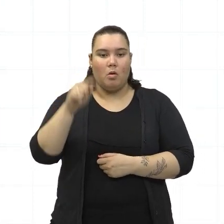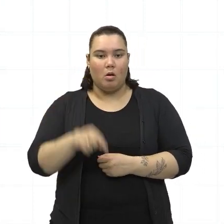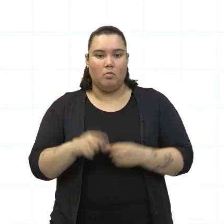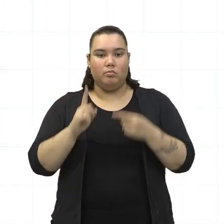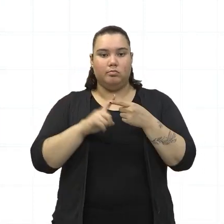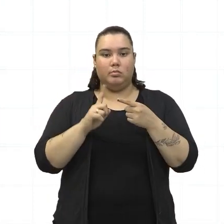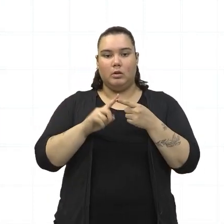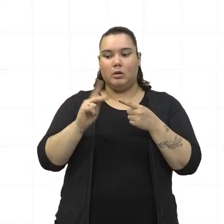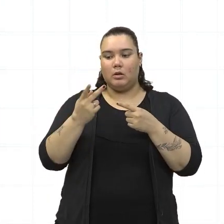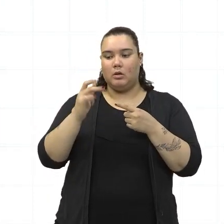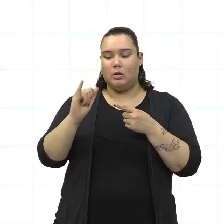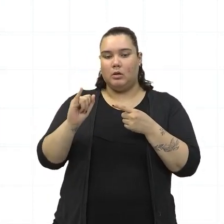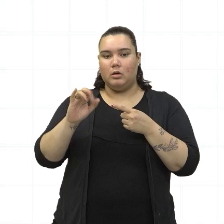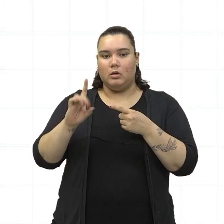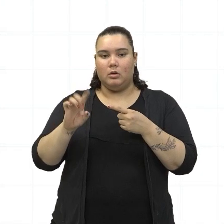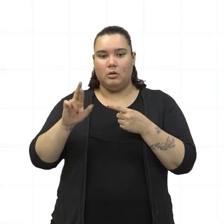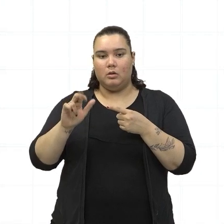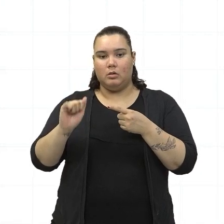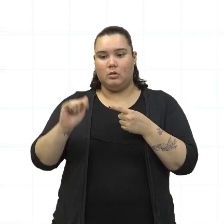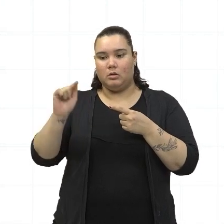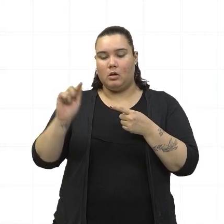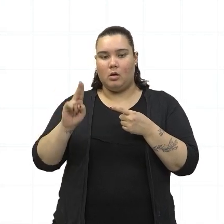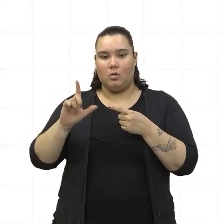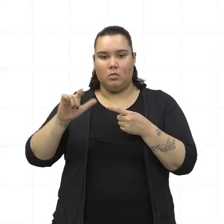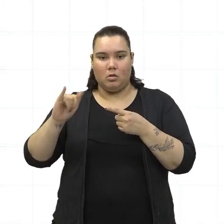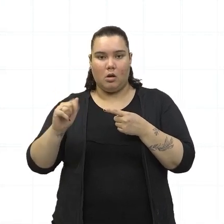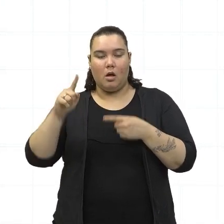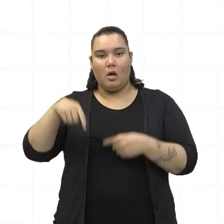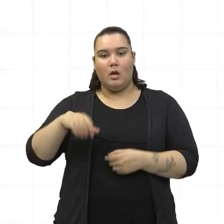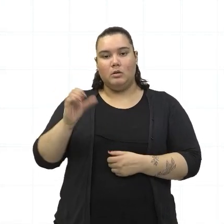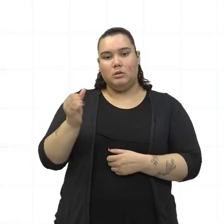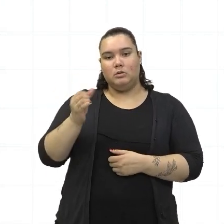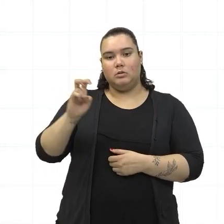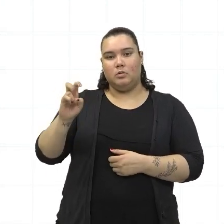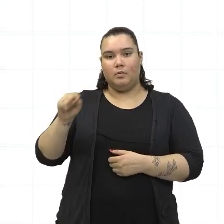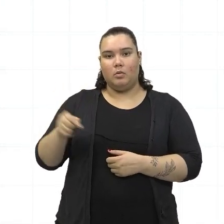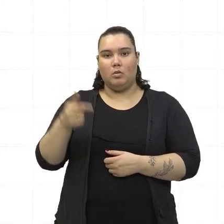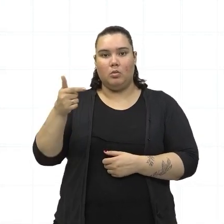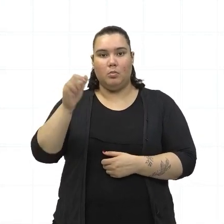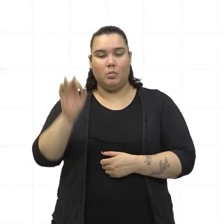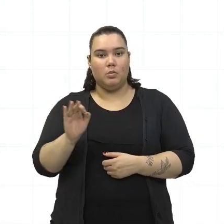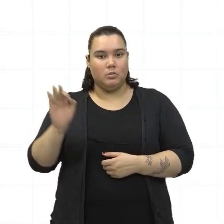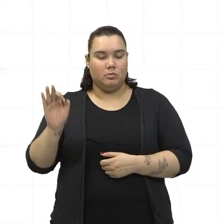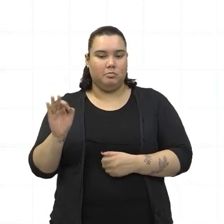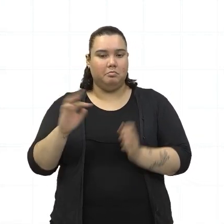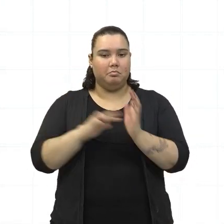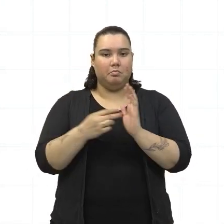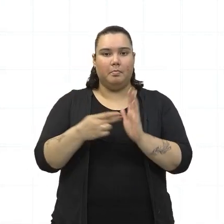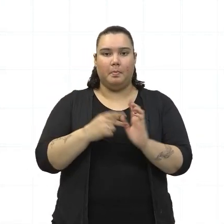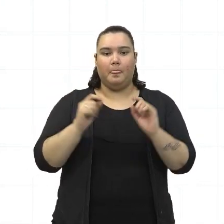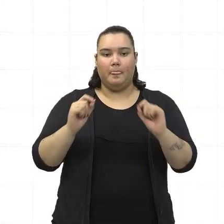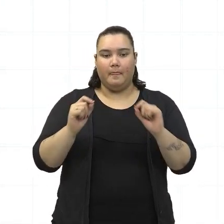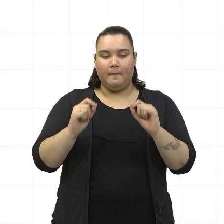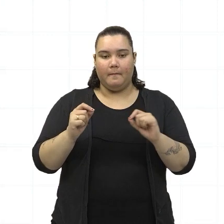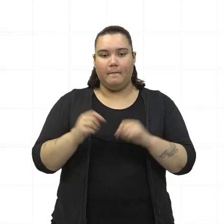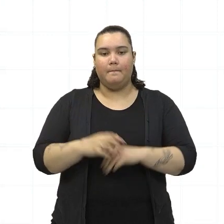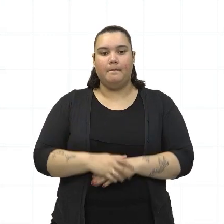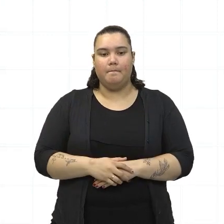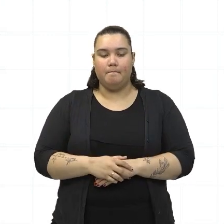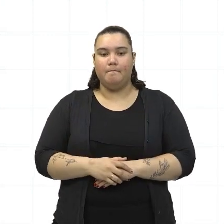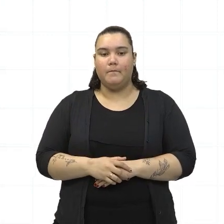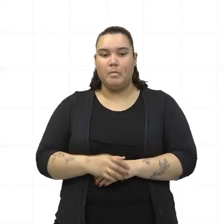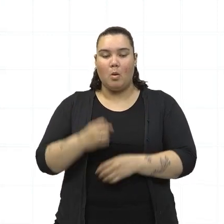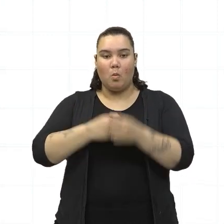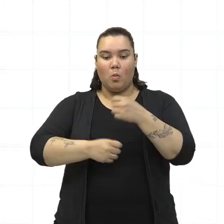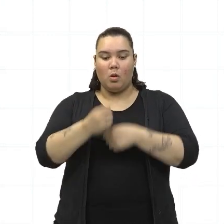fonte hidráulica, né? Nesse aí a gente está observando 65,2%, então a gente está vendo aí que ainda em 2020